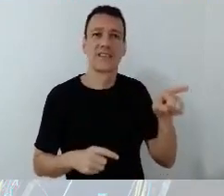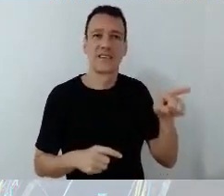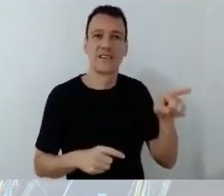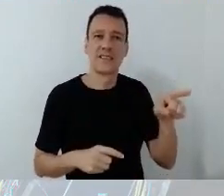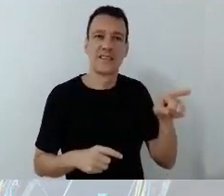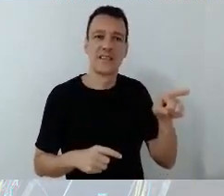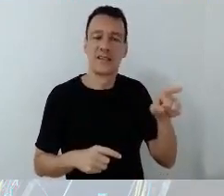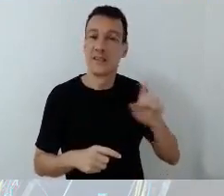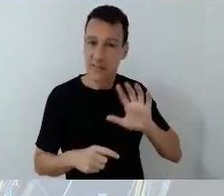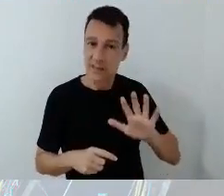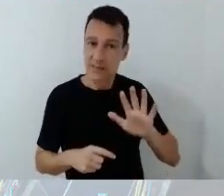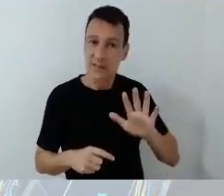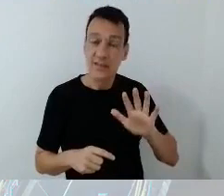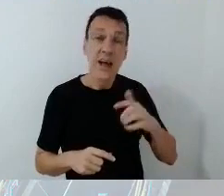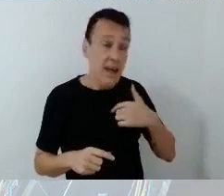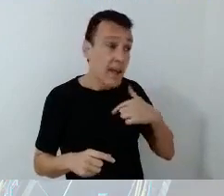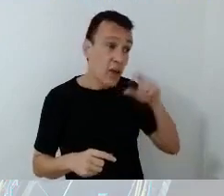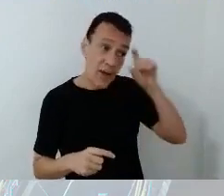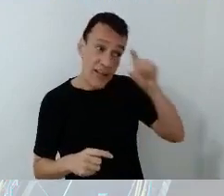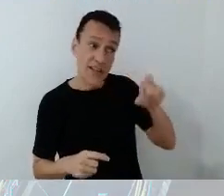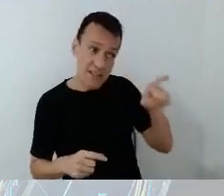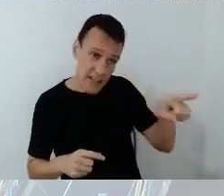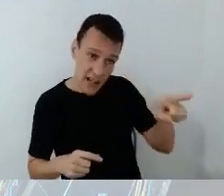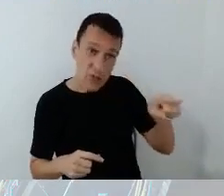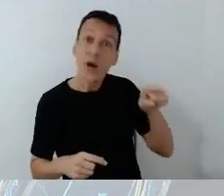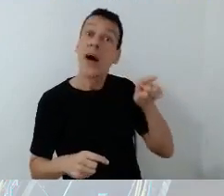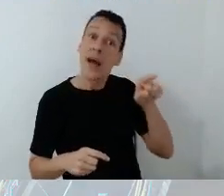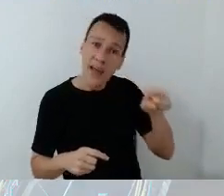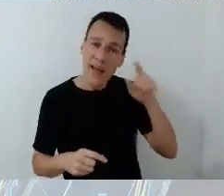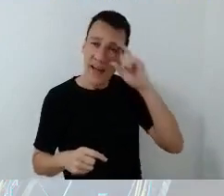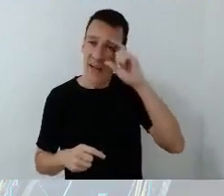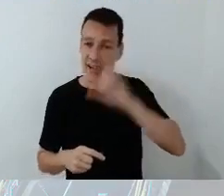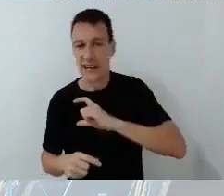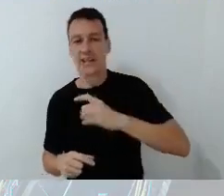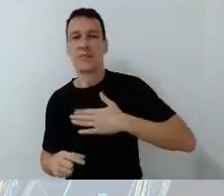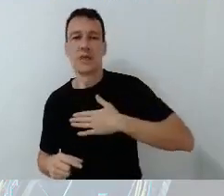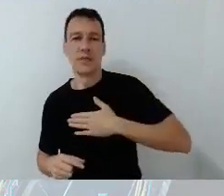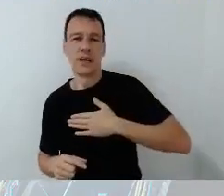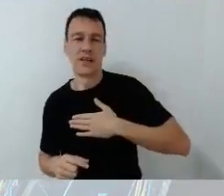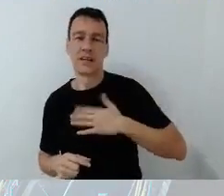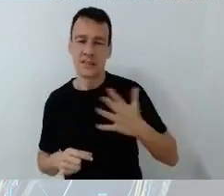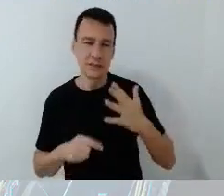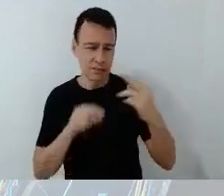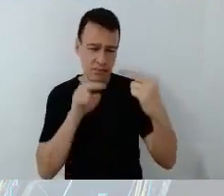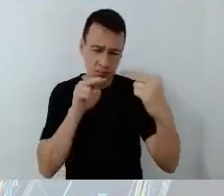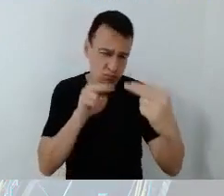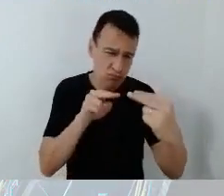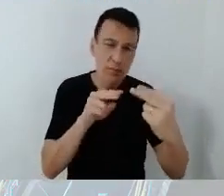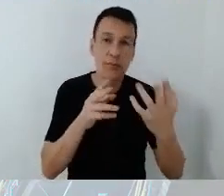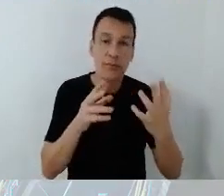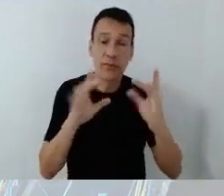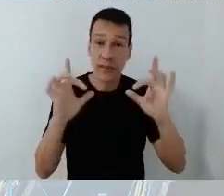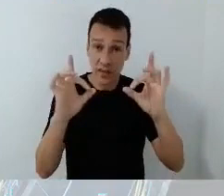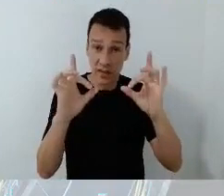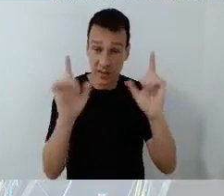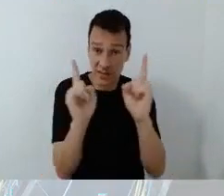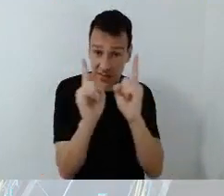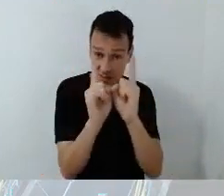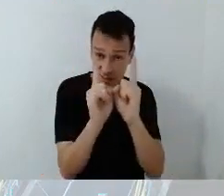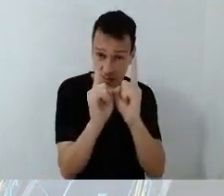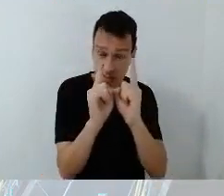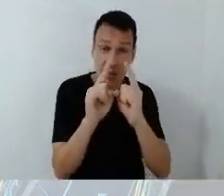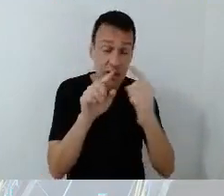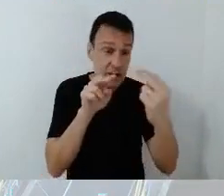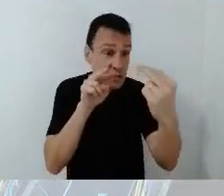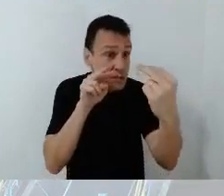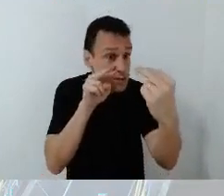é momento presente. Momento presente é olho no olho. No one-on-one é estar presente, é prestar atenção